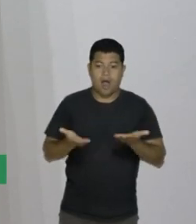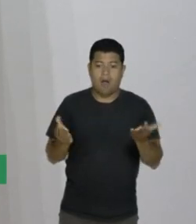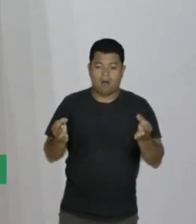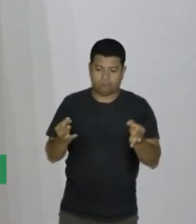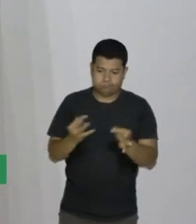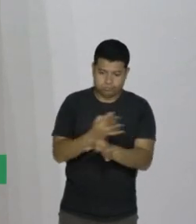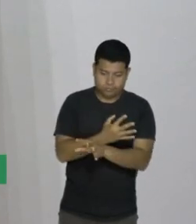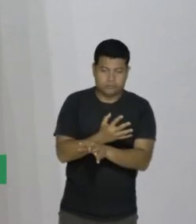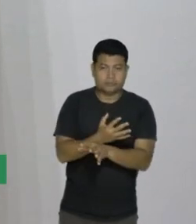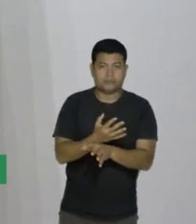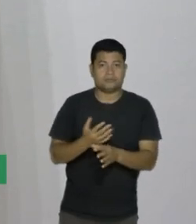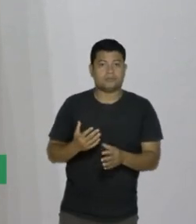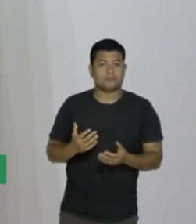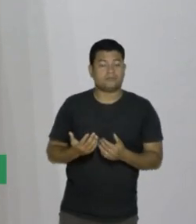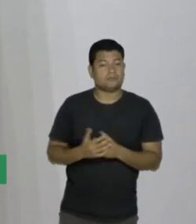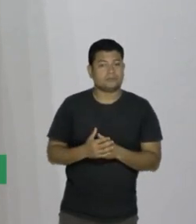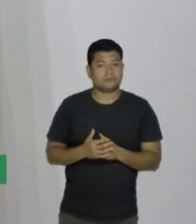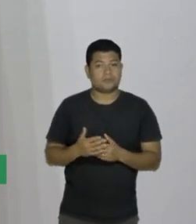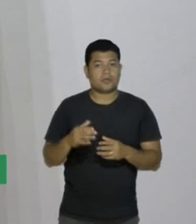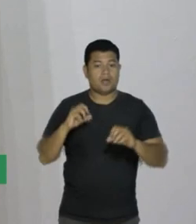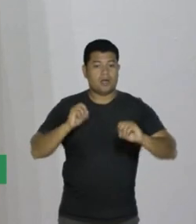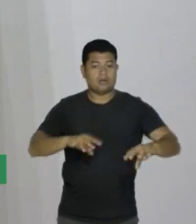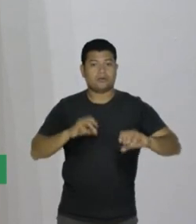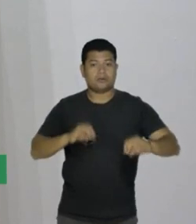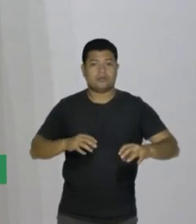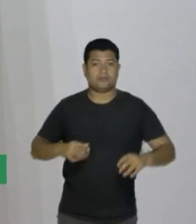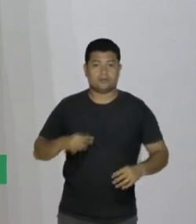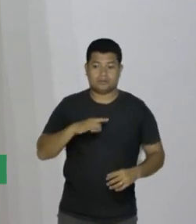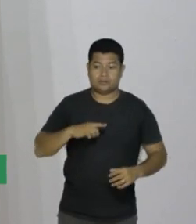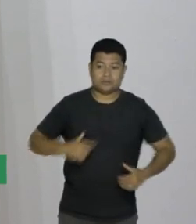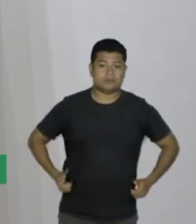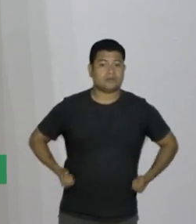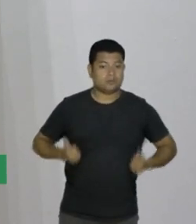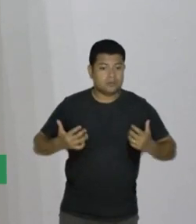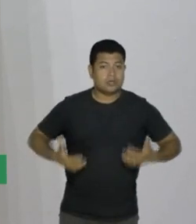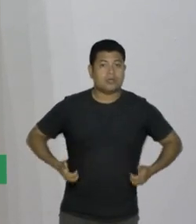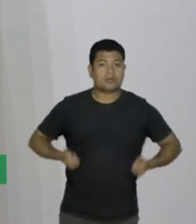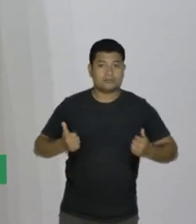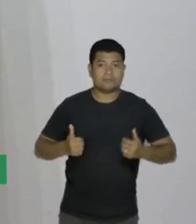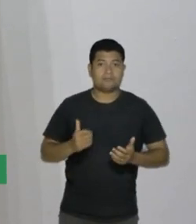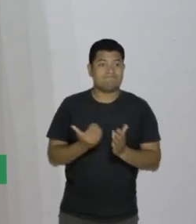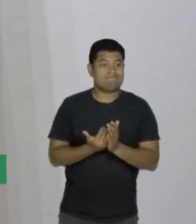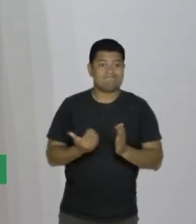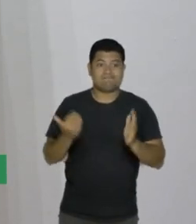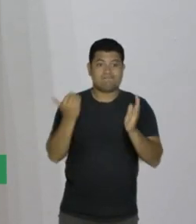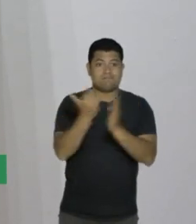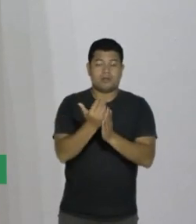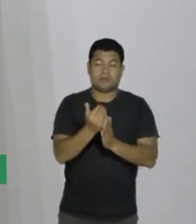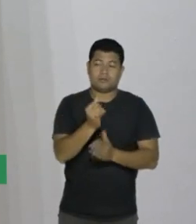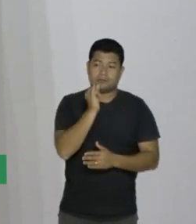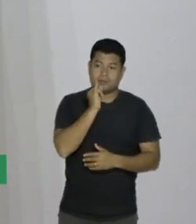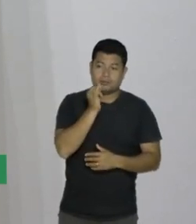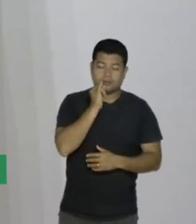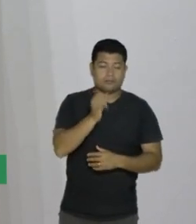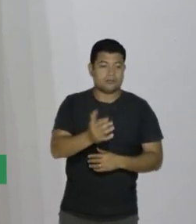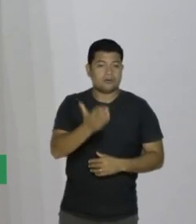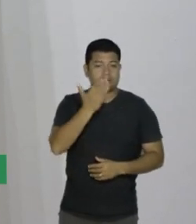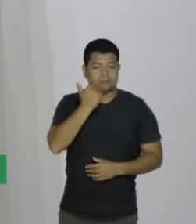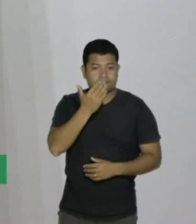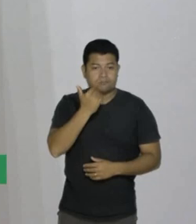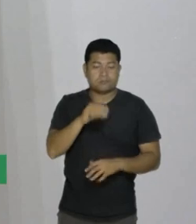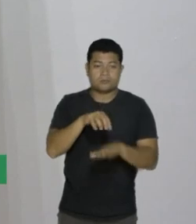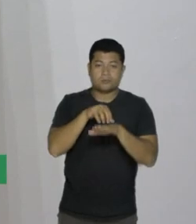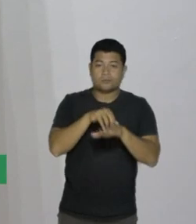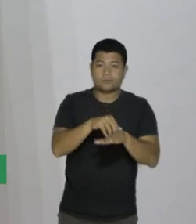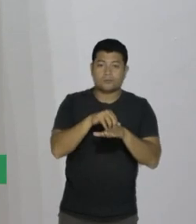a educação voltou a ter um custo operacional bem maior do que nos últimos anos com a alimentação e com transporte que não houve